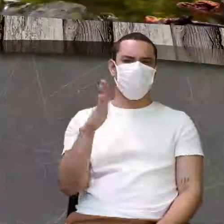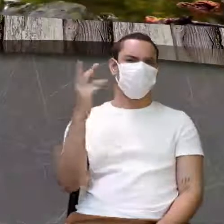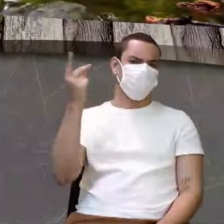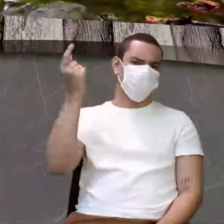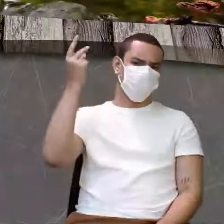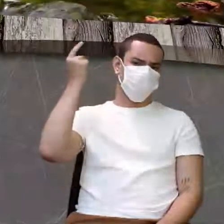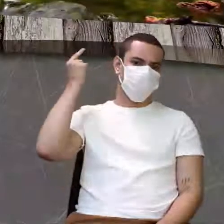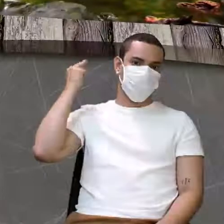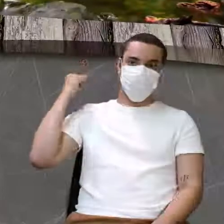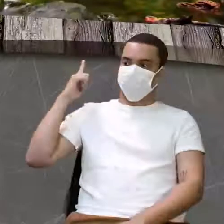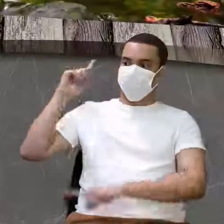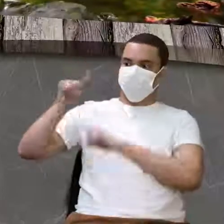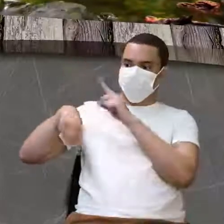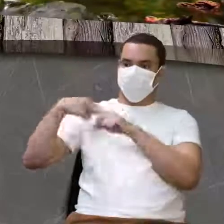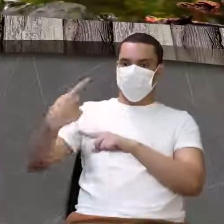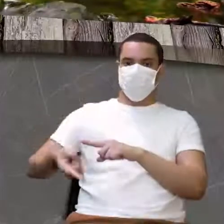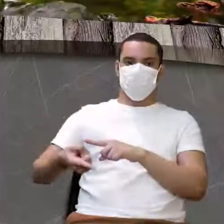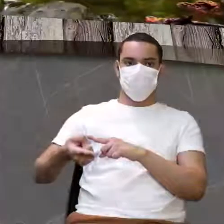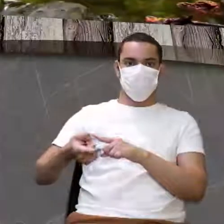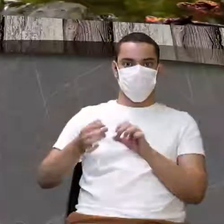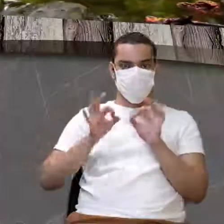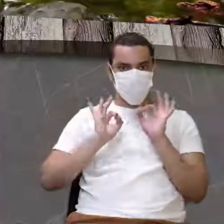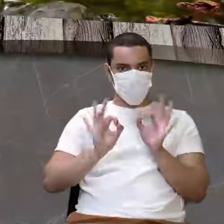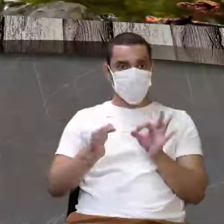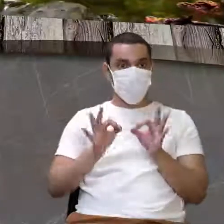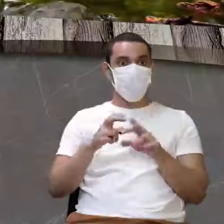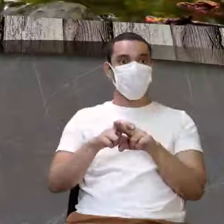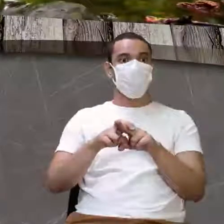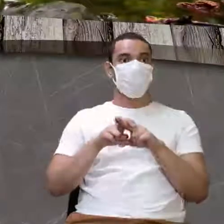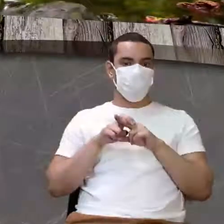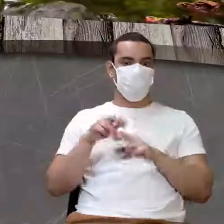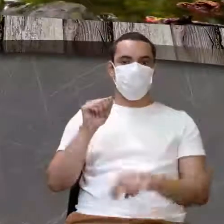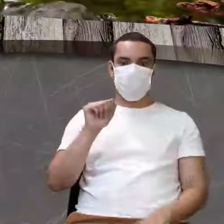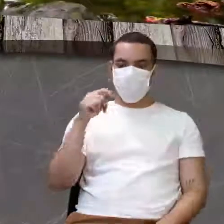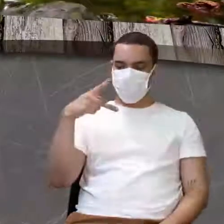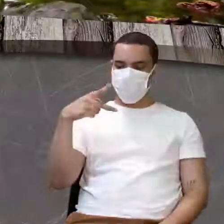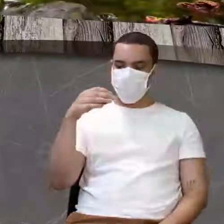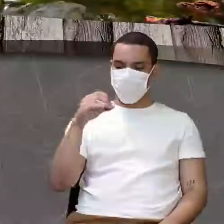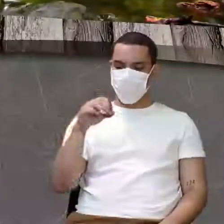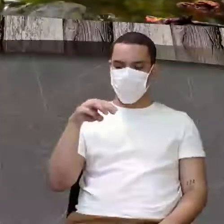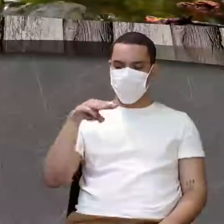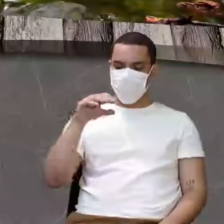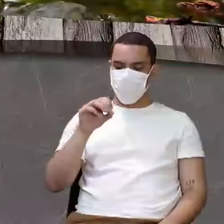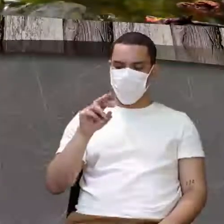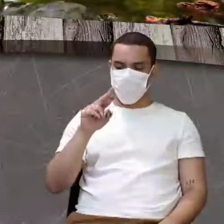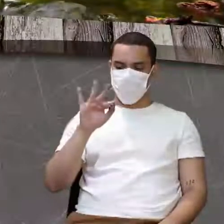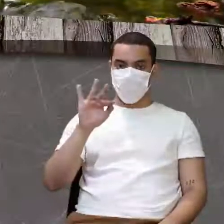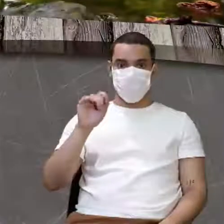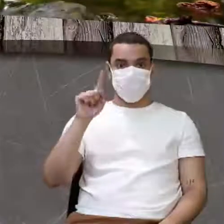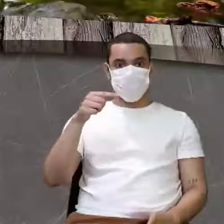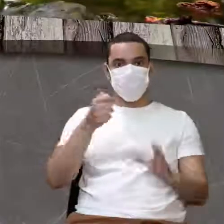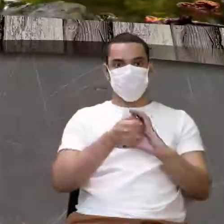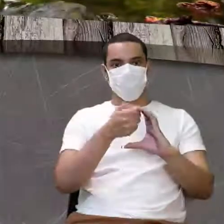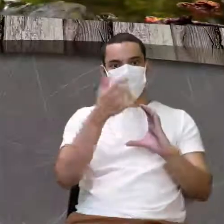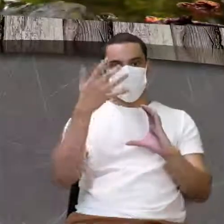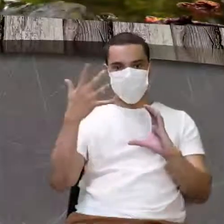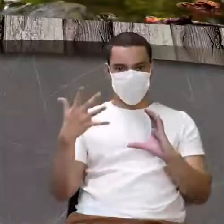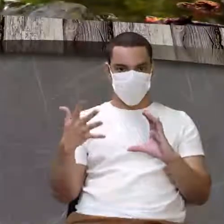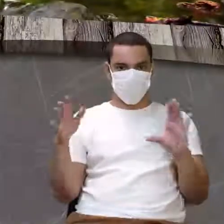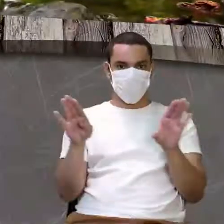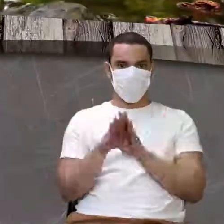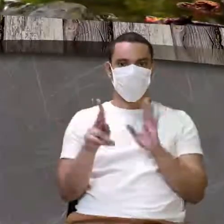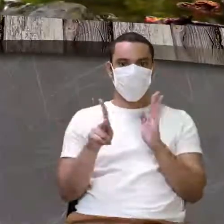ancestral ali, tá? Então, a apomorfia pode ser a característica derivada